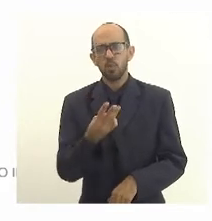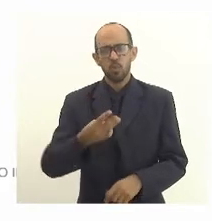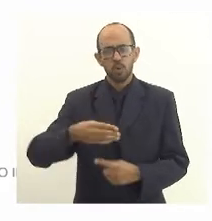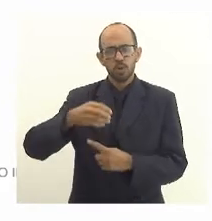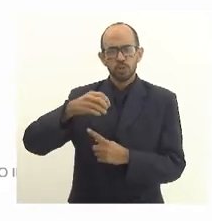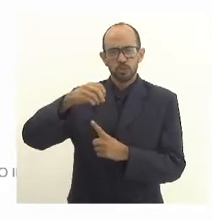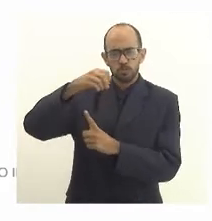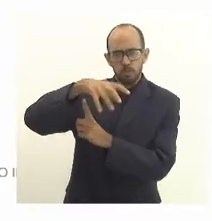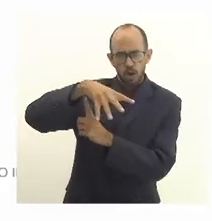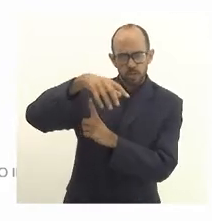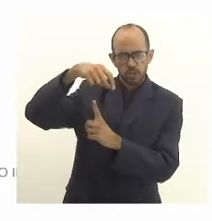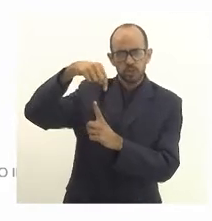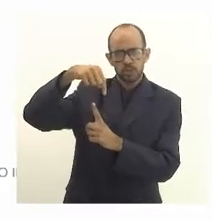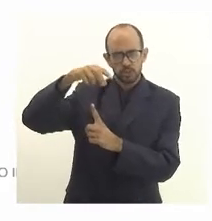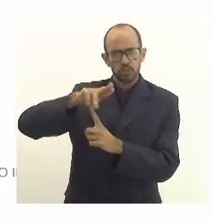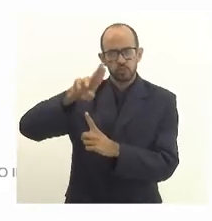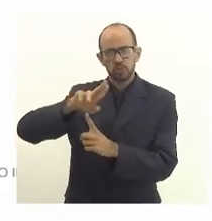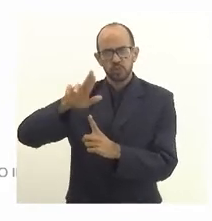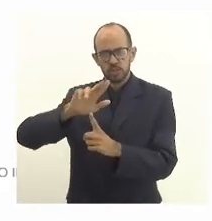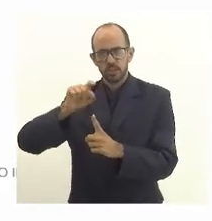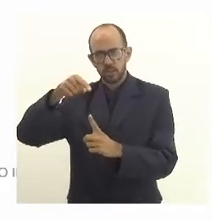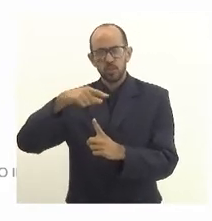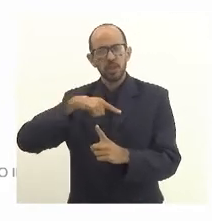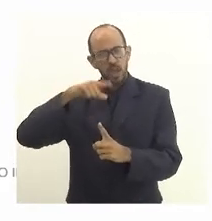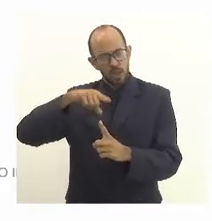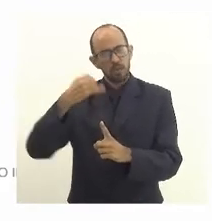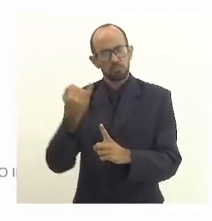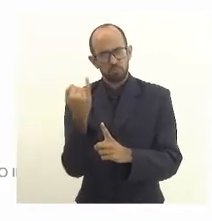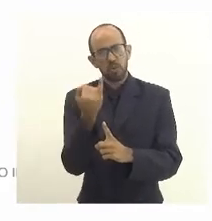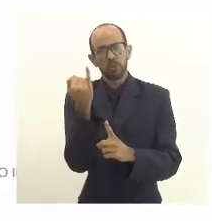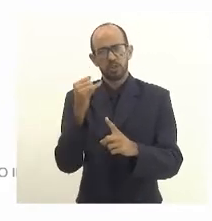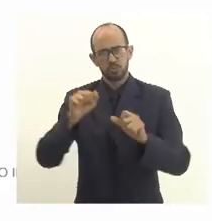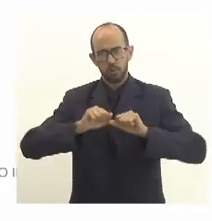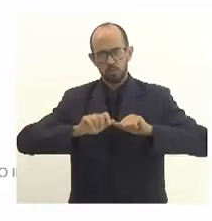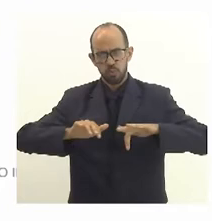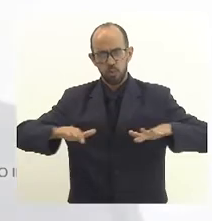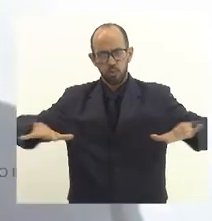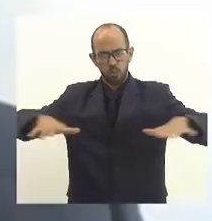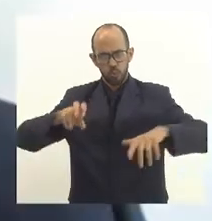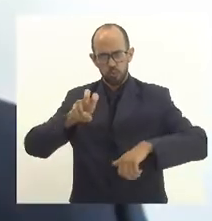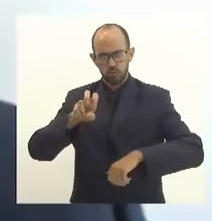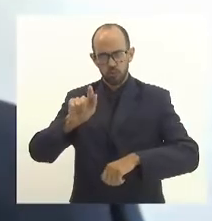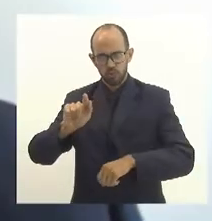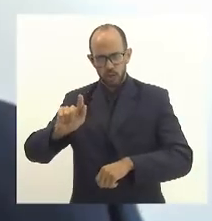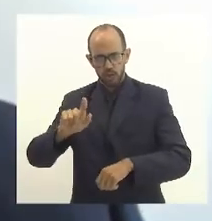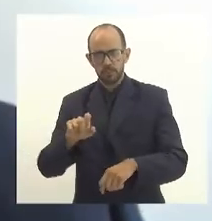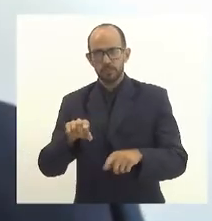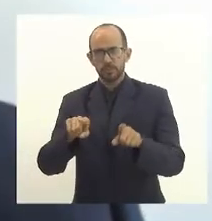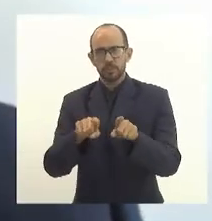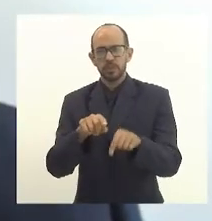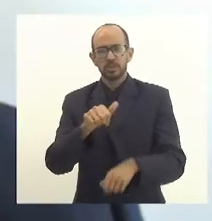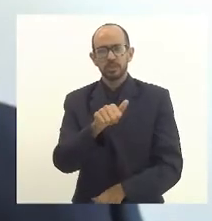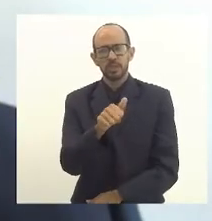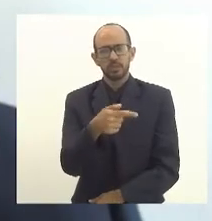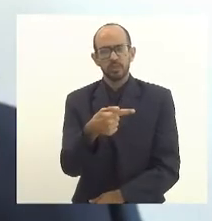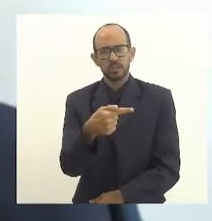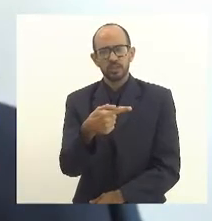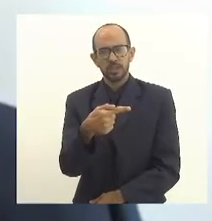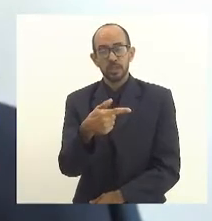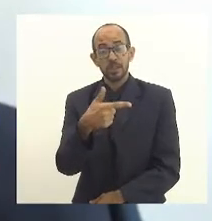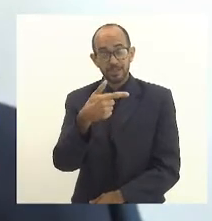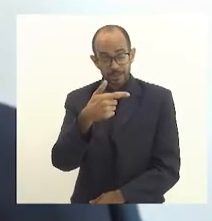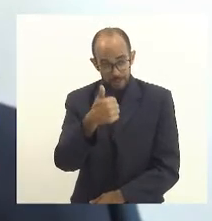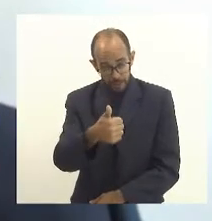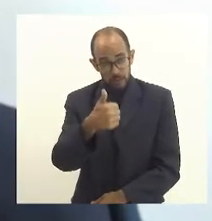uma capilaridade que a gente entende que é importante para essa questão do 5G. Né? Temos 127 subestações para o caso